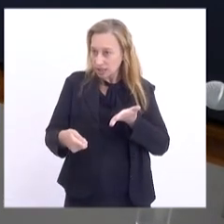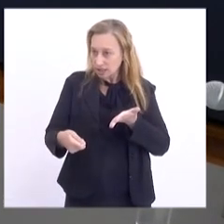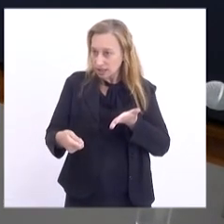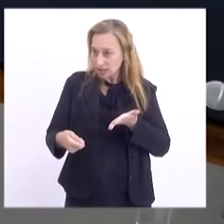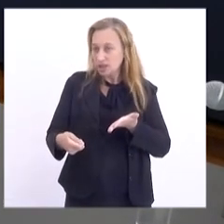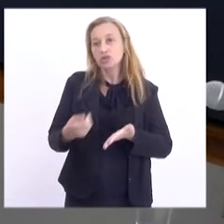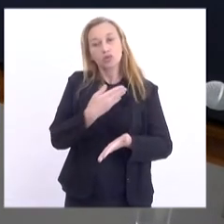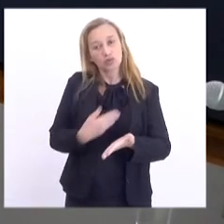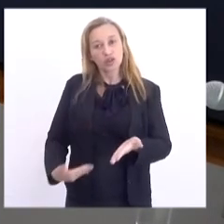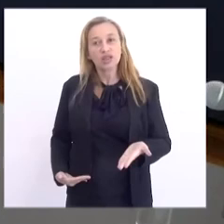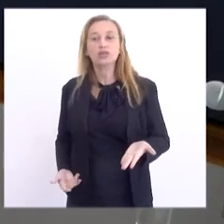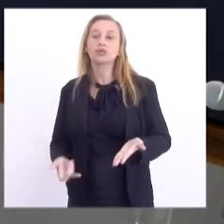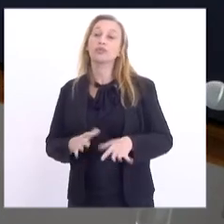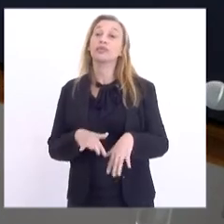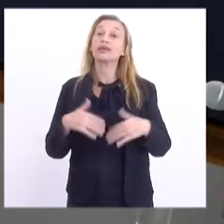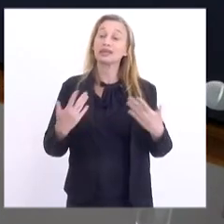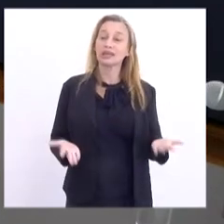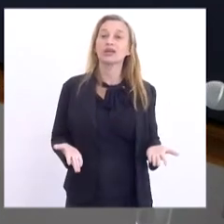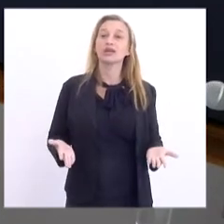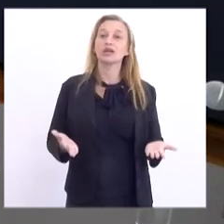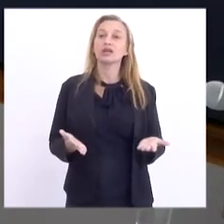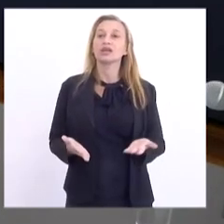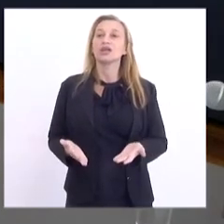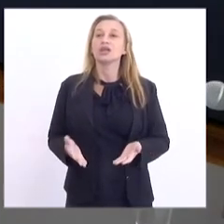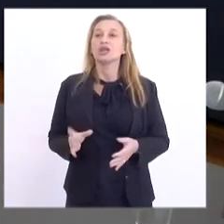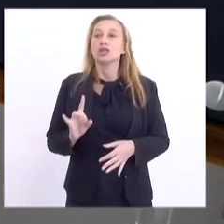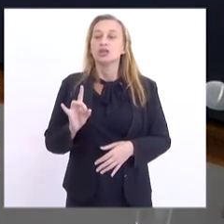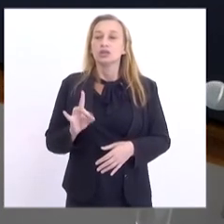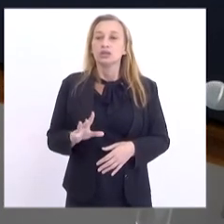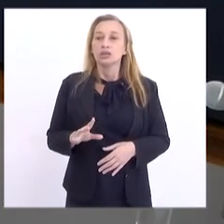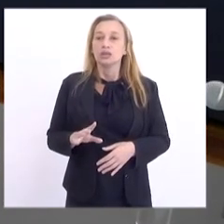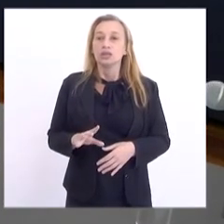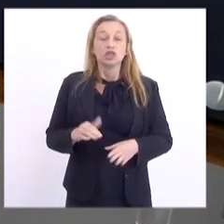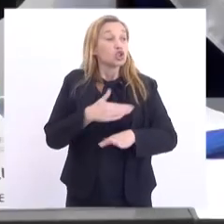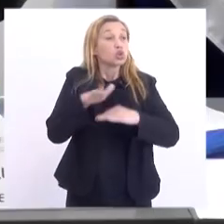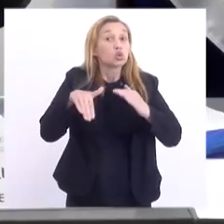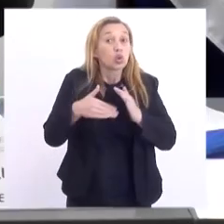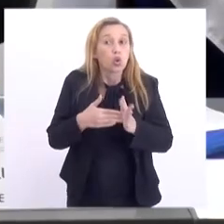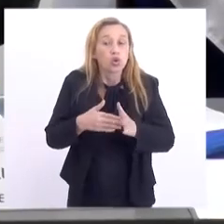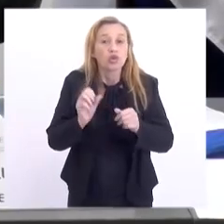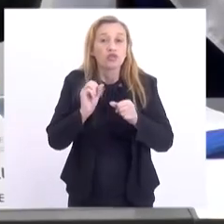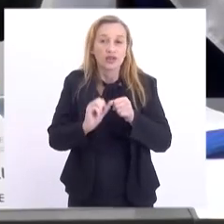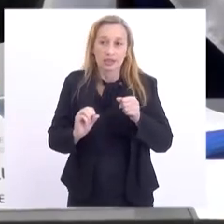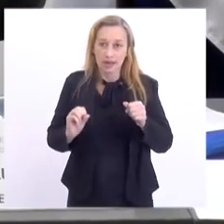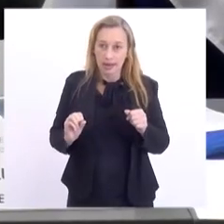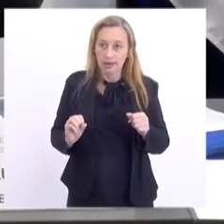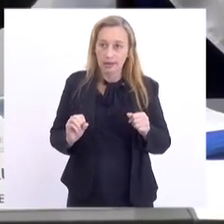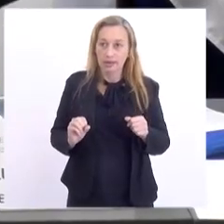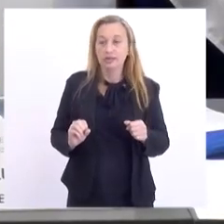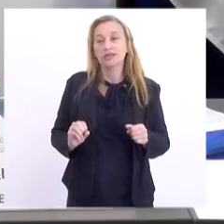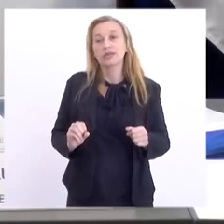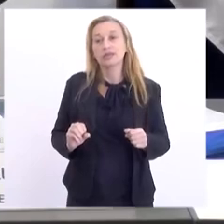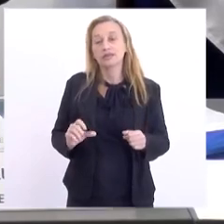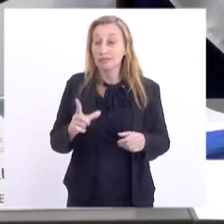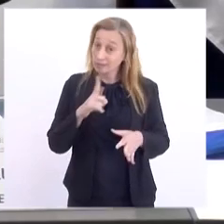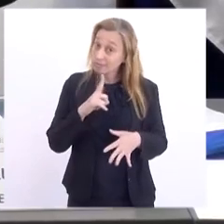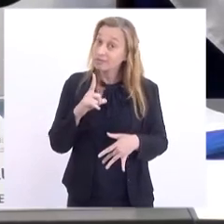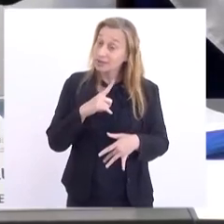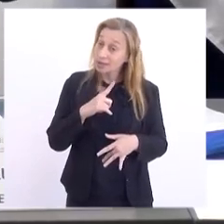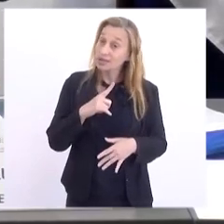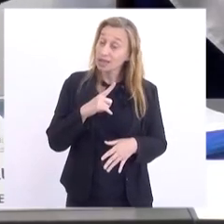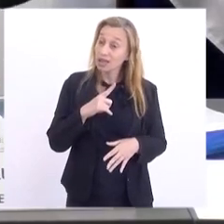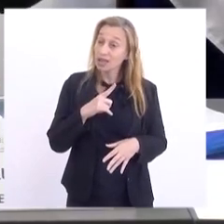despacho aí só que tem feito se todos fizerem isso a gente também vai ter